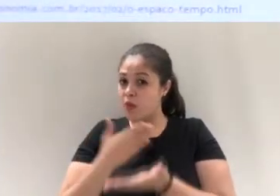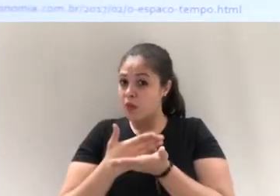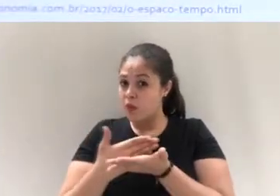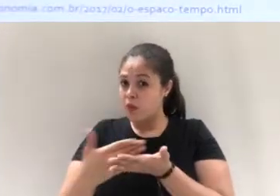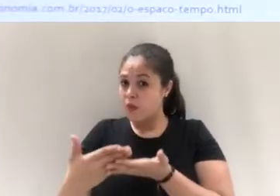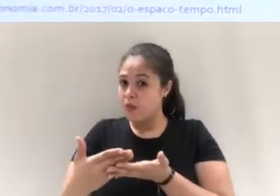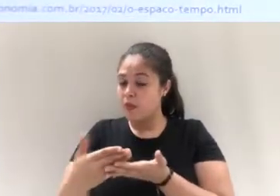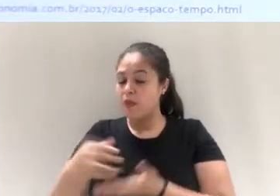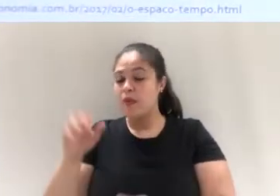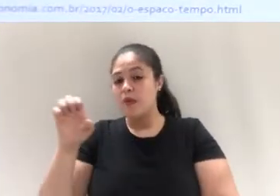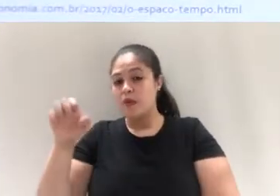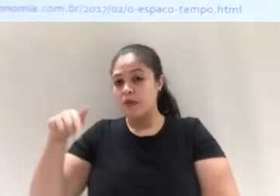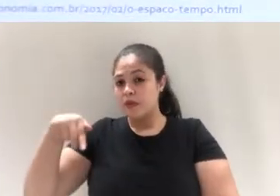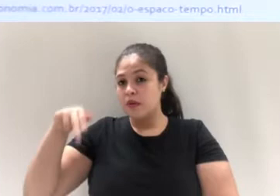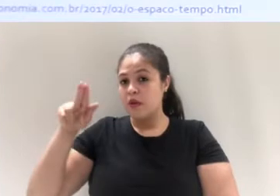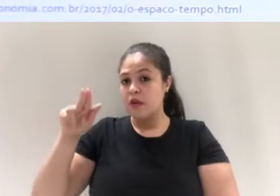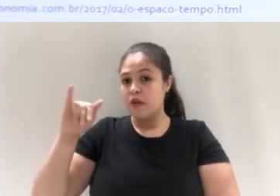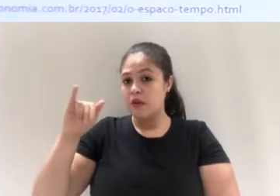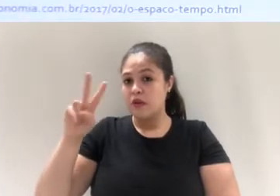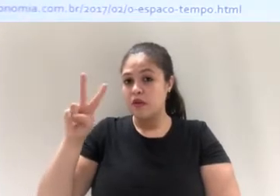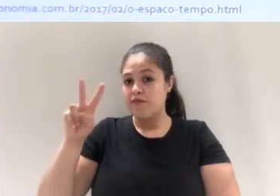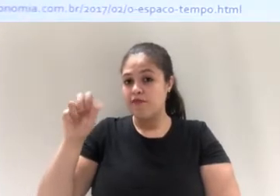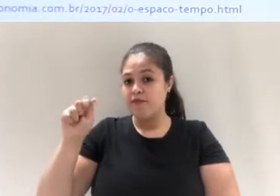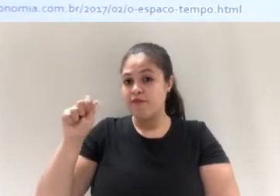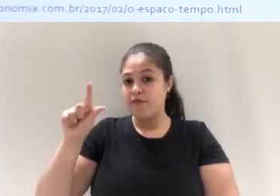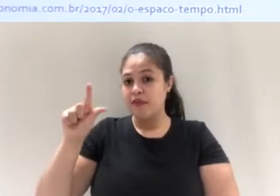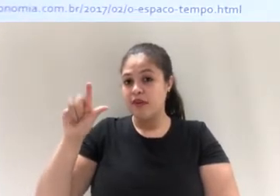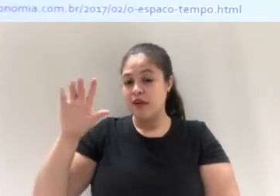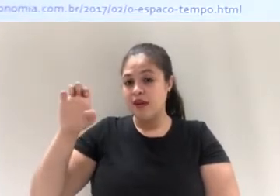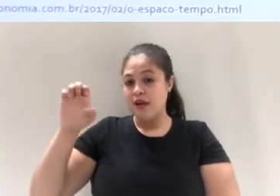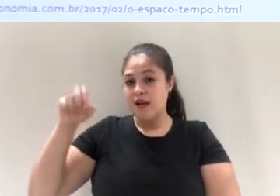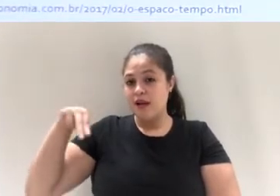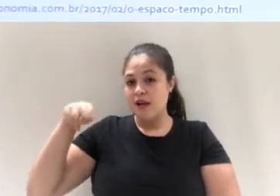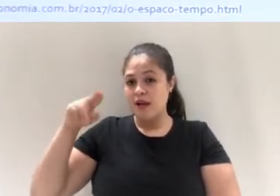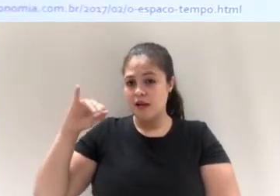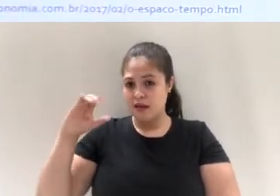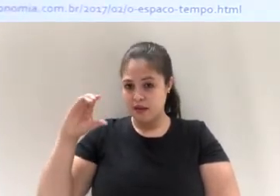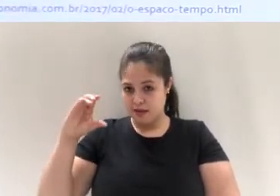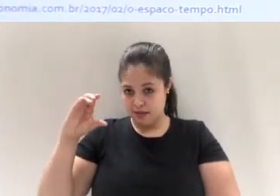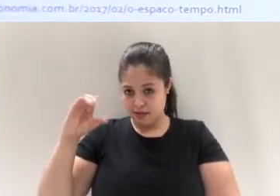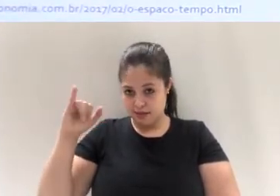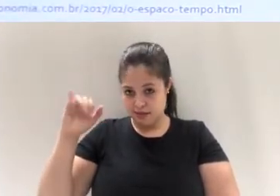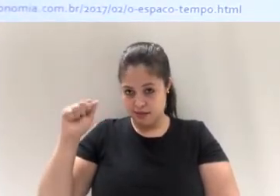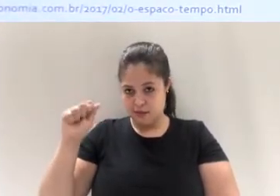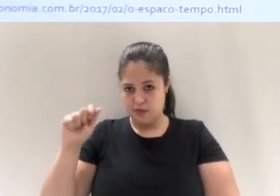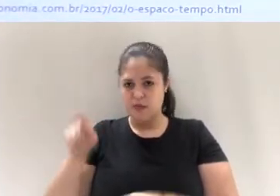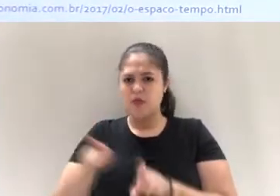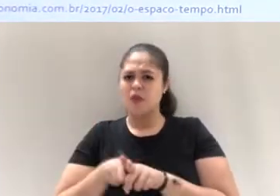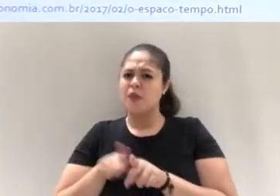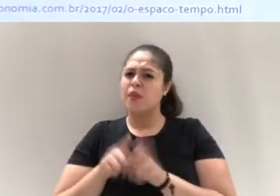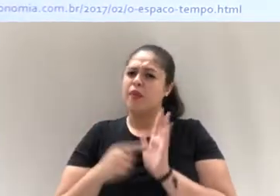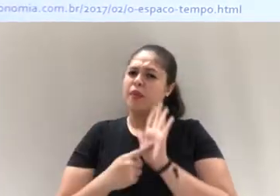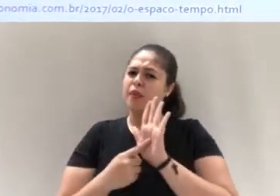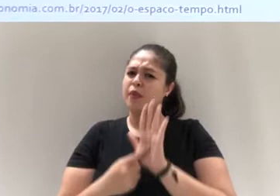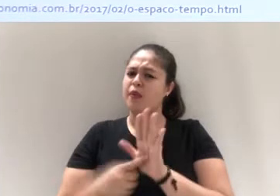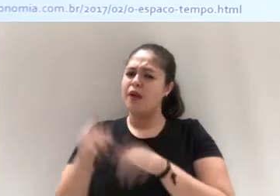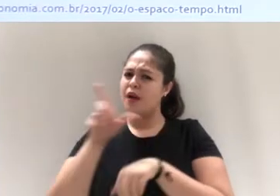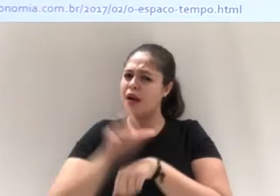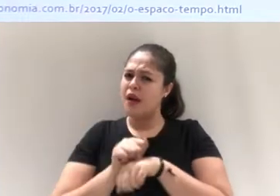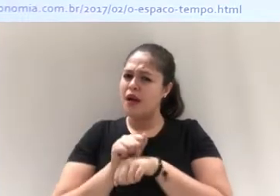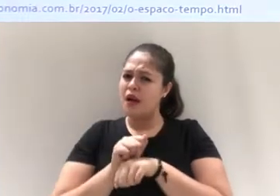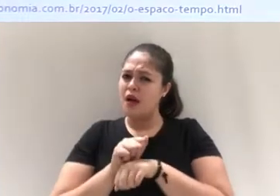Einstein mostrou também que a gravidade modifica